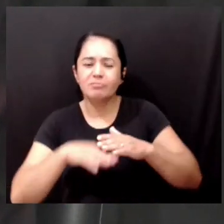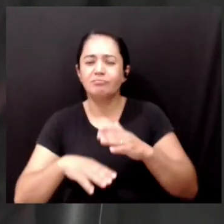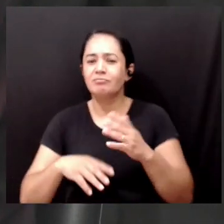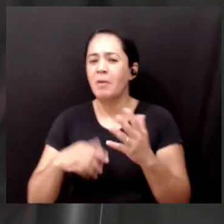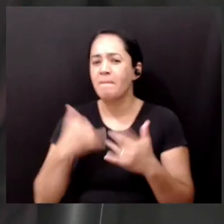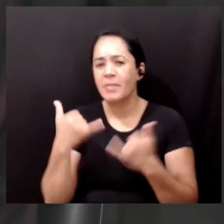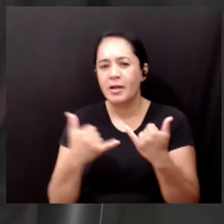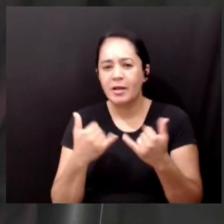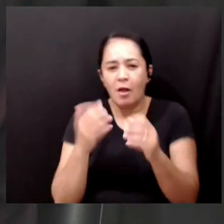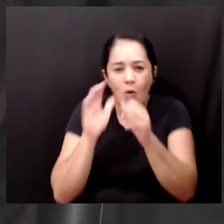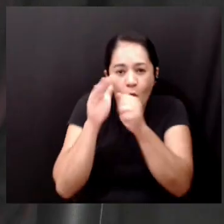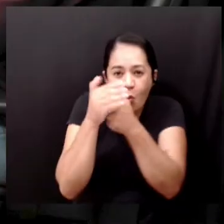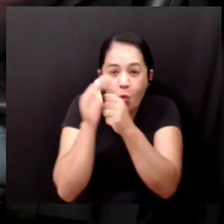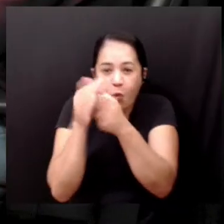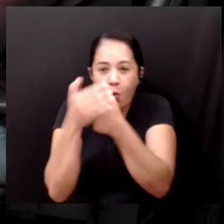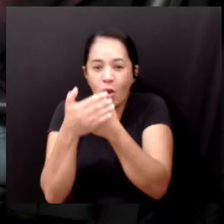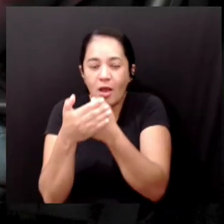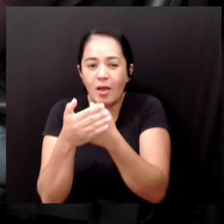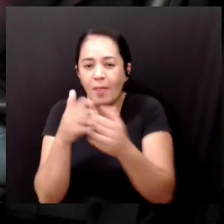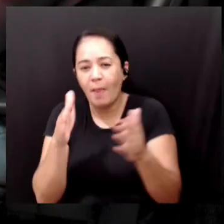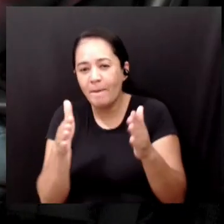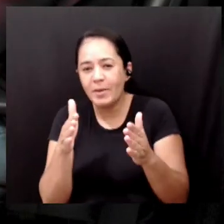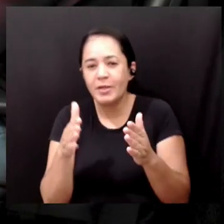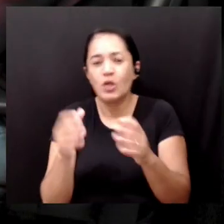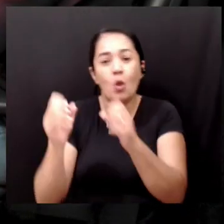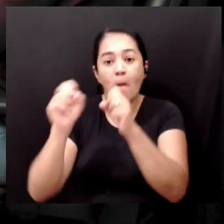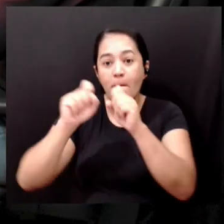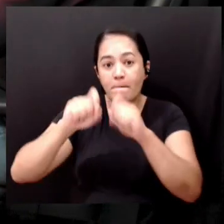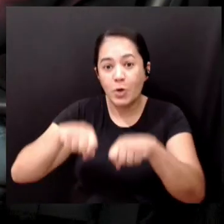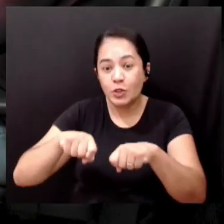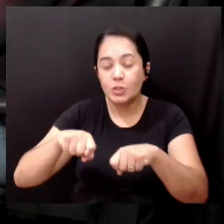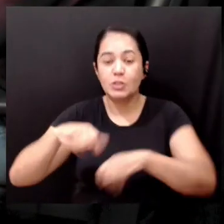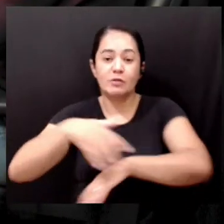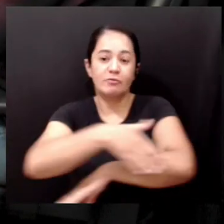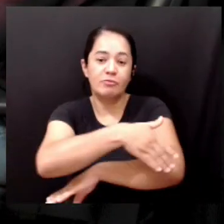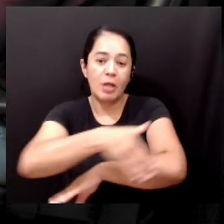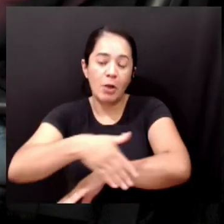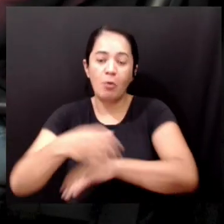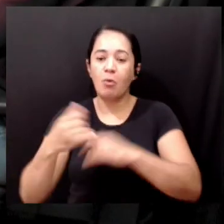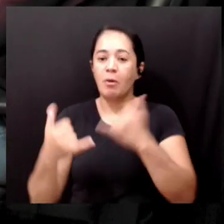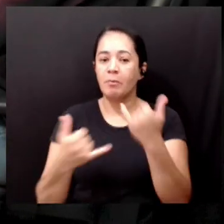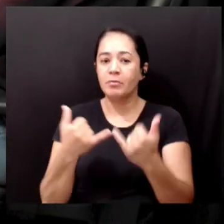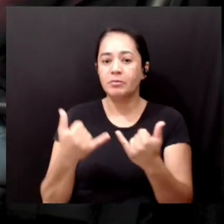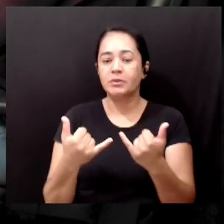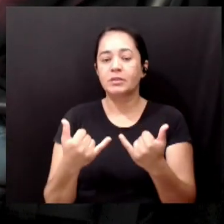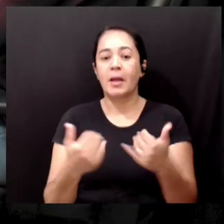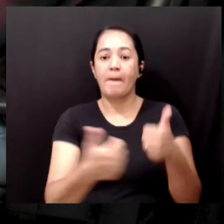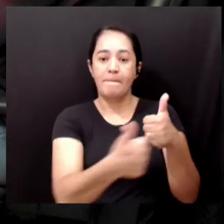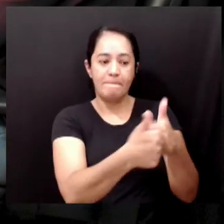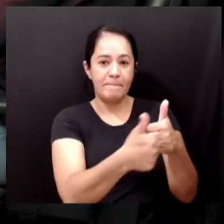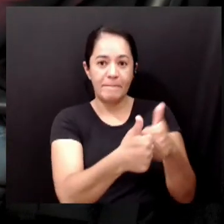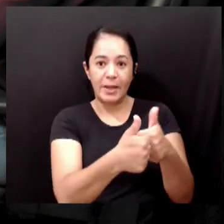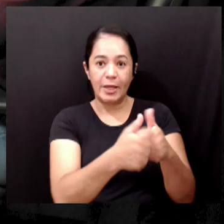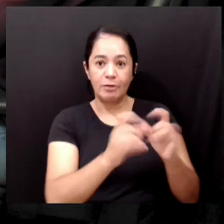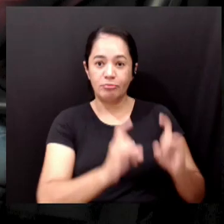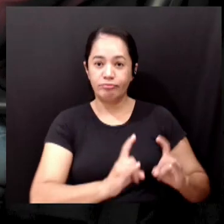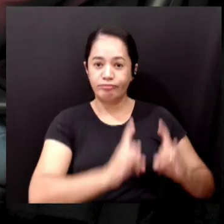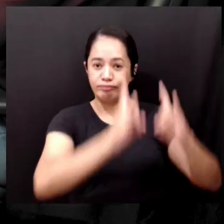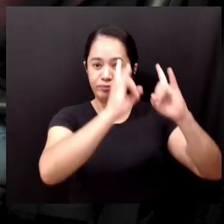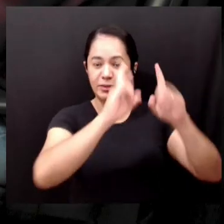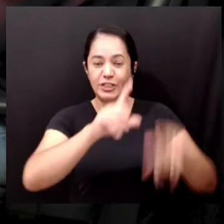Num tempo que dava para ficar na rua também, né? Num tempo que dava pra ficar na rua também. Do lado do condomínio onde eu morava era um terreno baldio. Hoje já